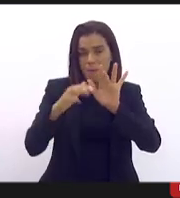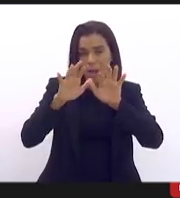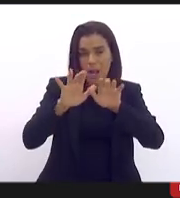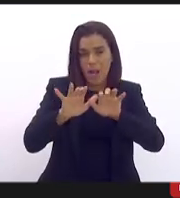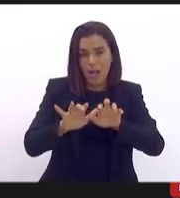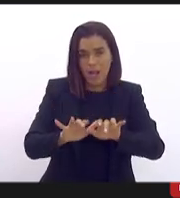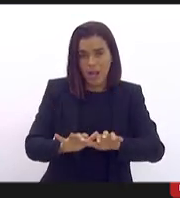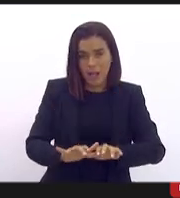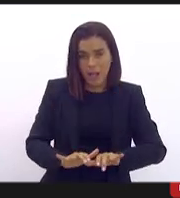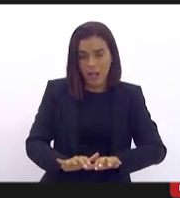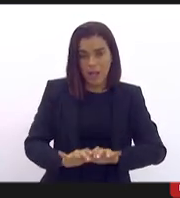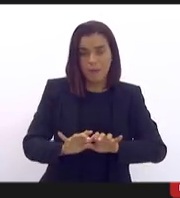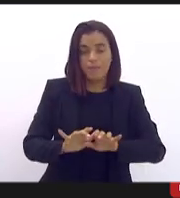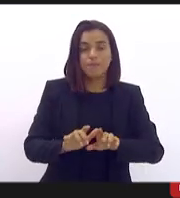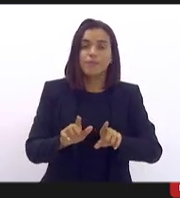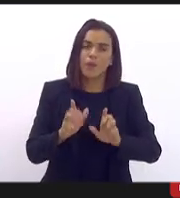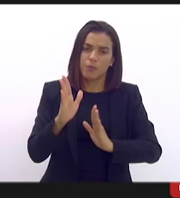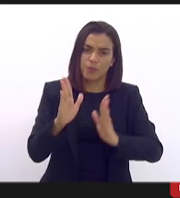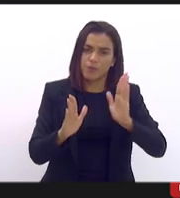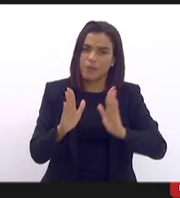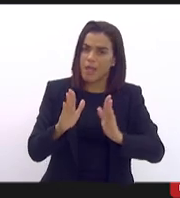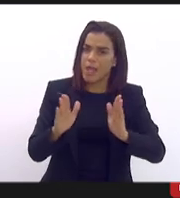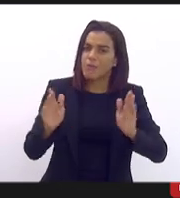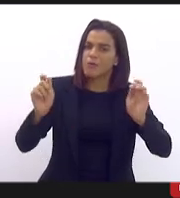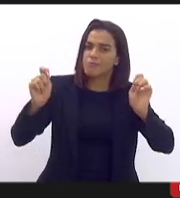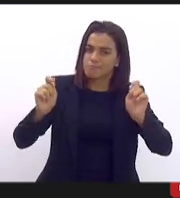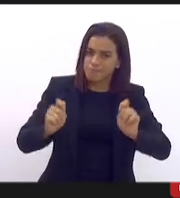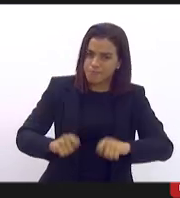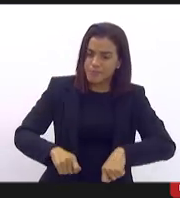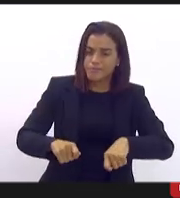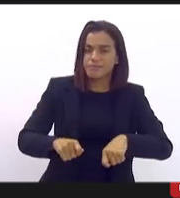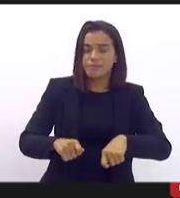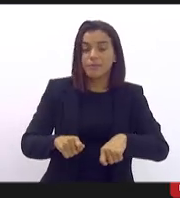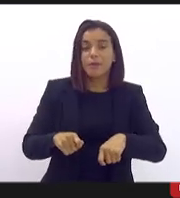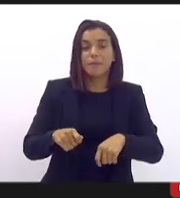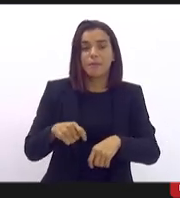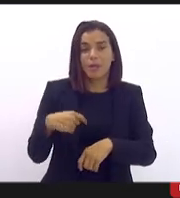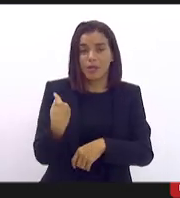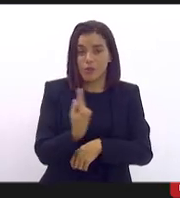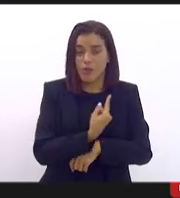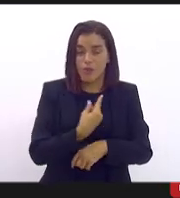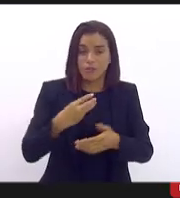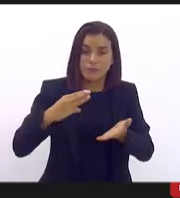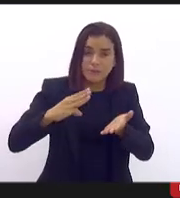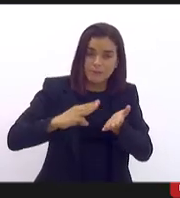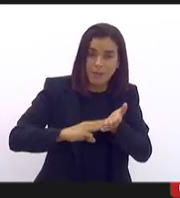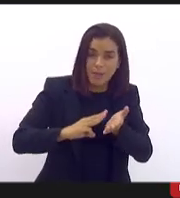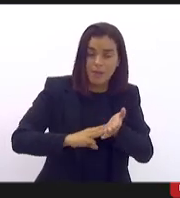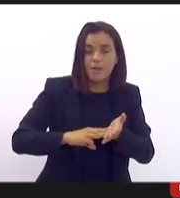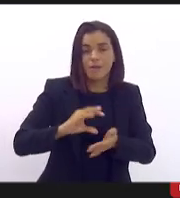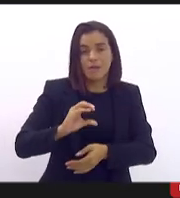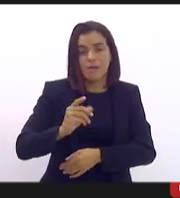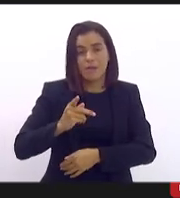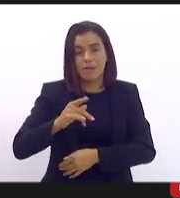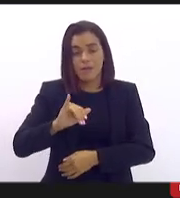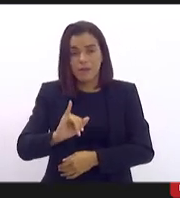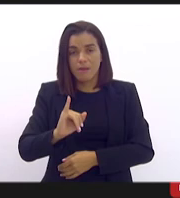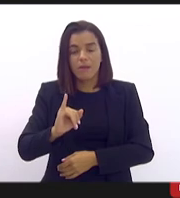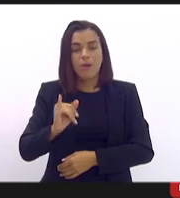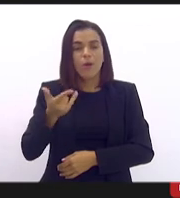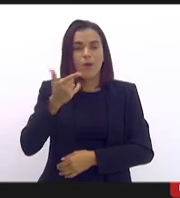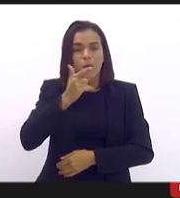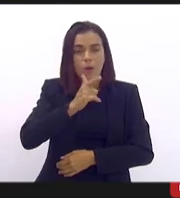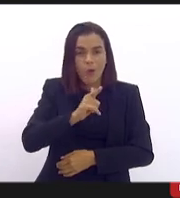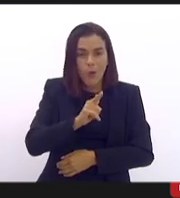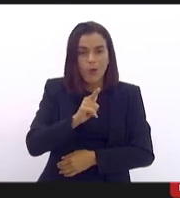da CPI, tempo suficiente, tempo hábil, para que nós, membros da CPI, pudéssemos ter acesso a